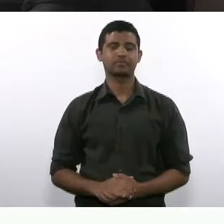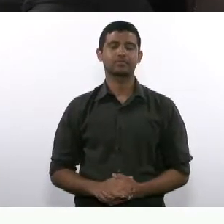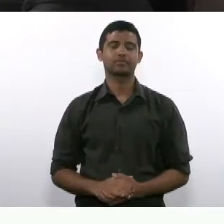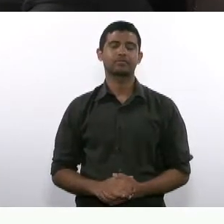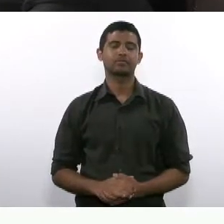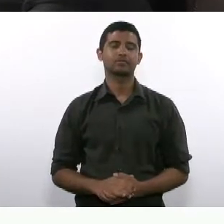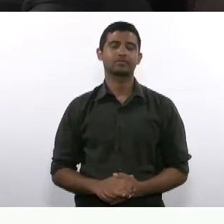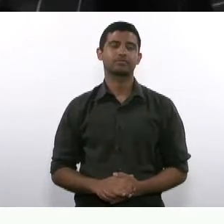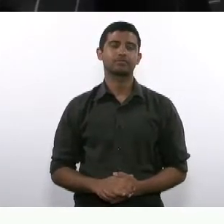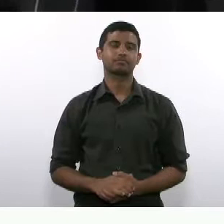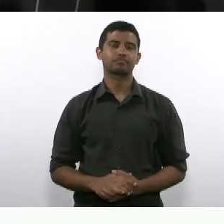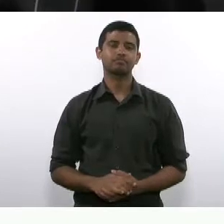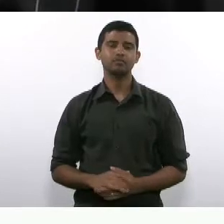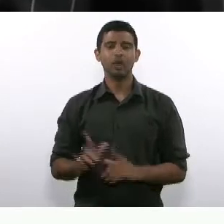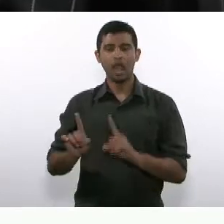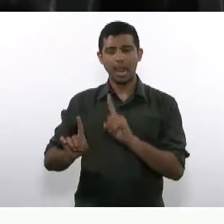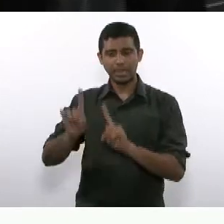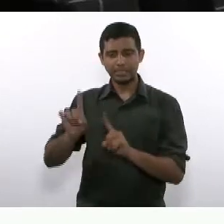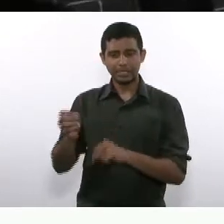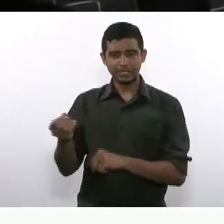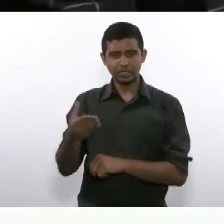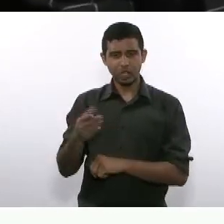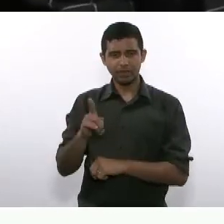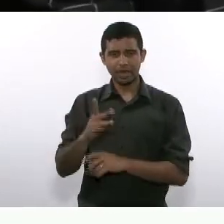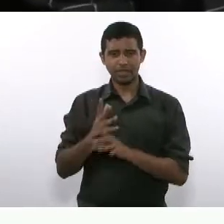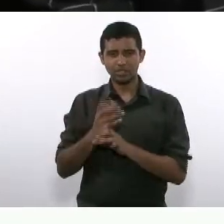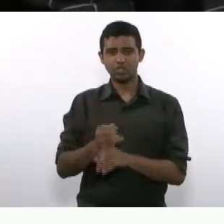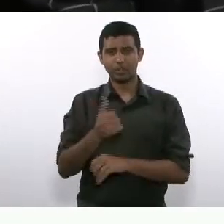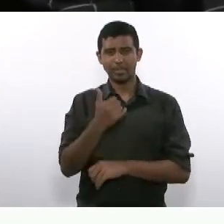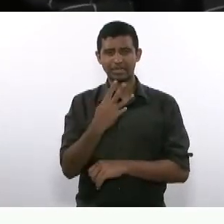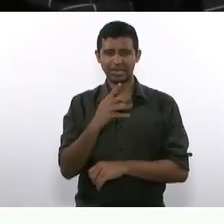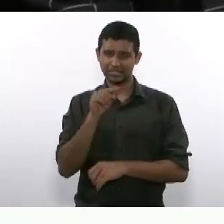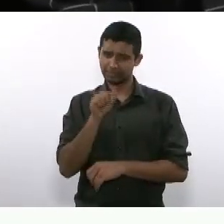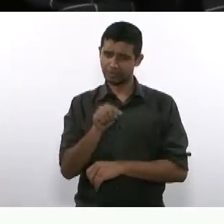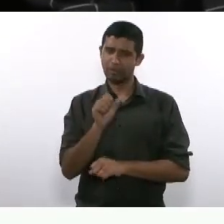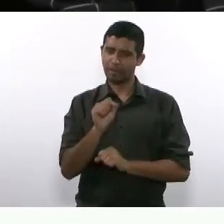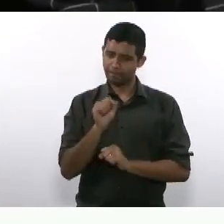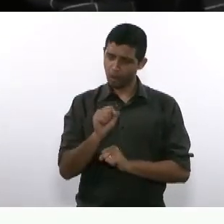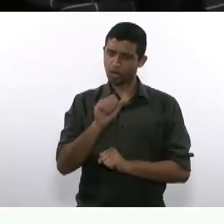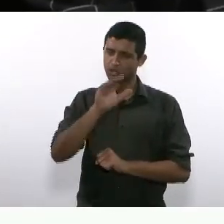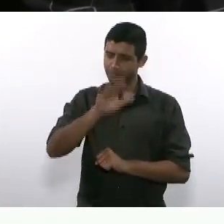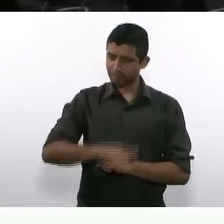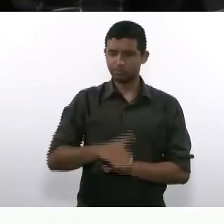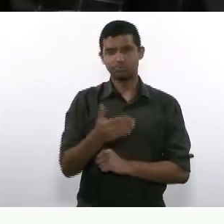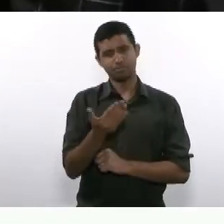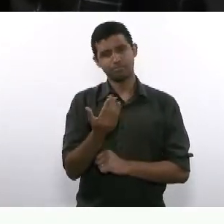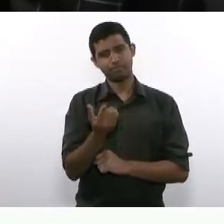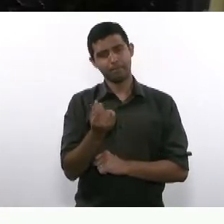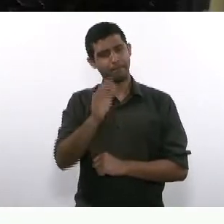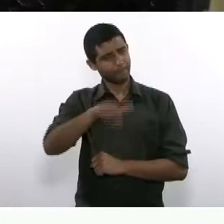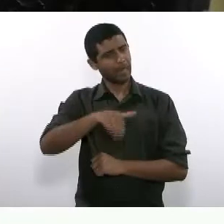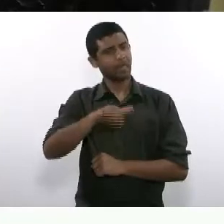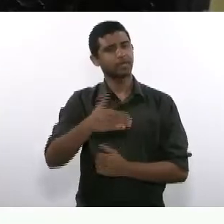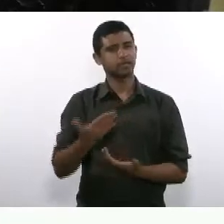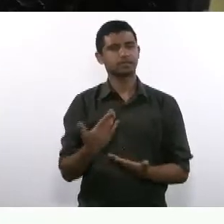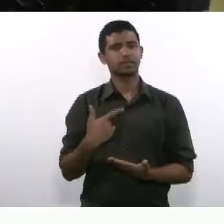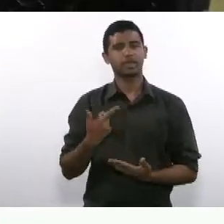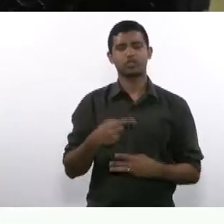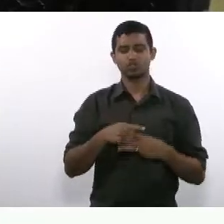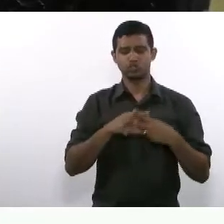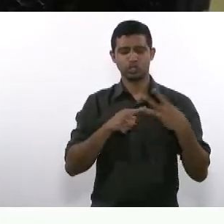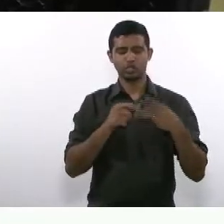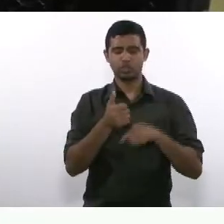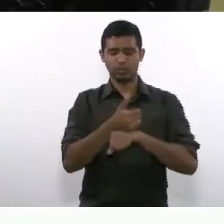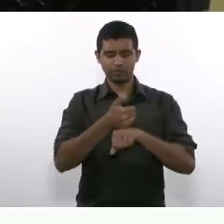Na nova licitação está estimado em 13 mil, mas deve baixar um pouquinho. Tá? Aí incluídos 3 profissionais e o material